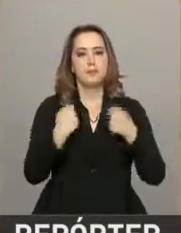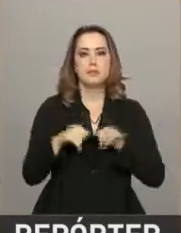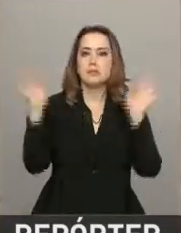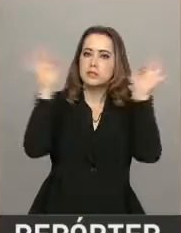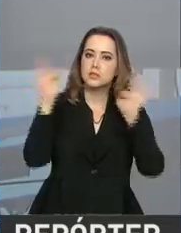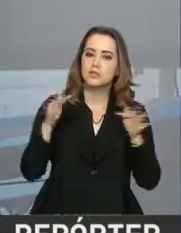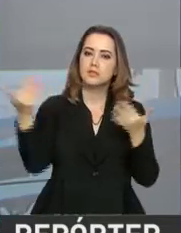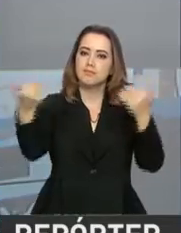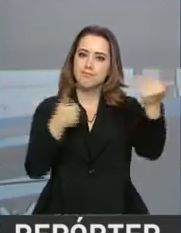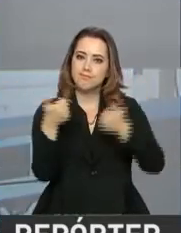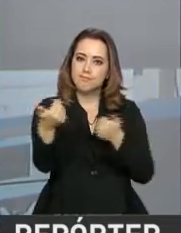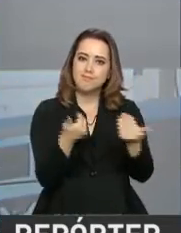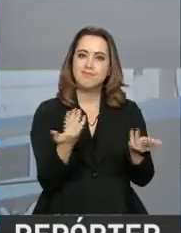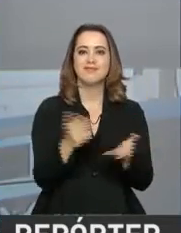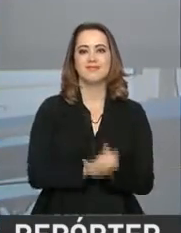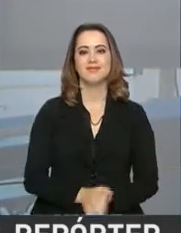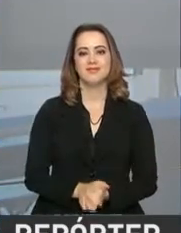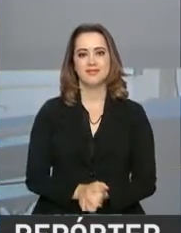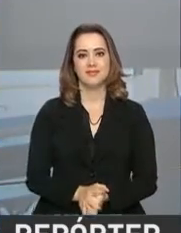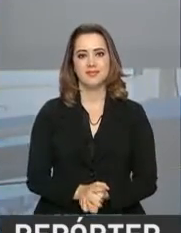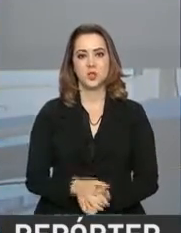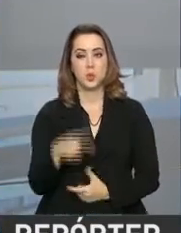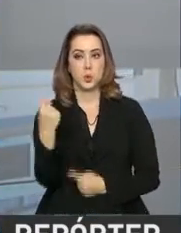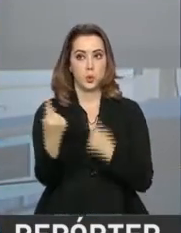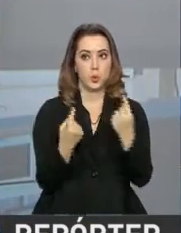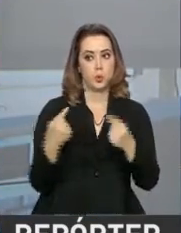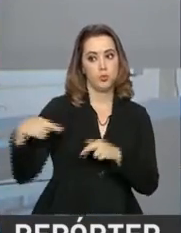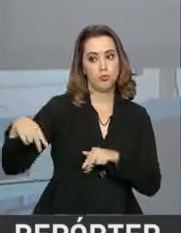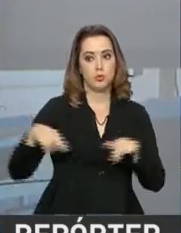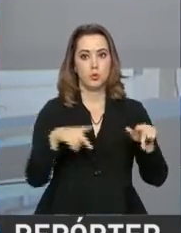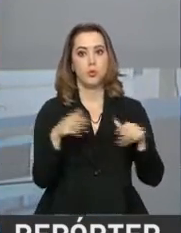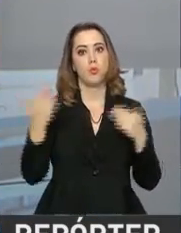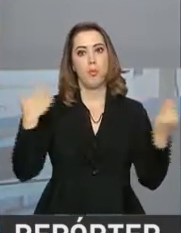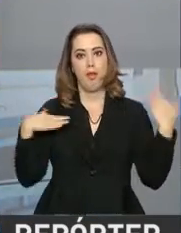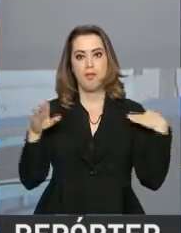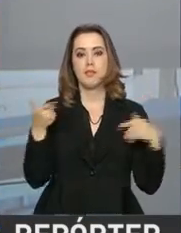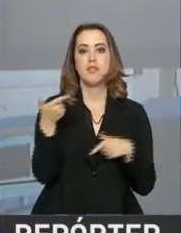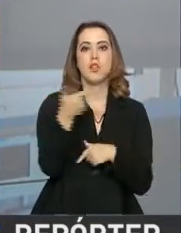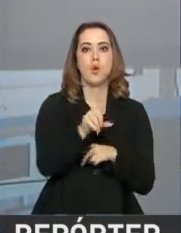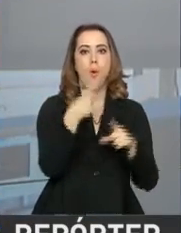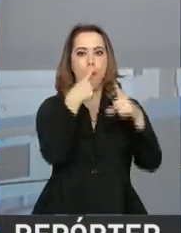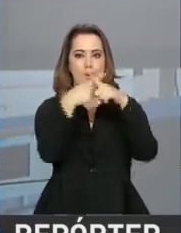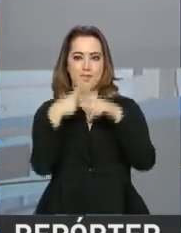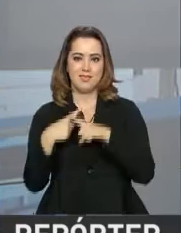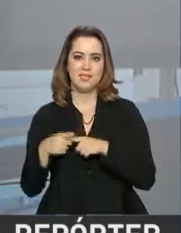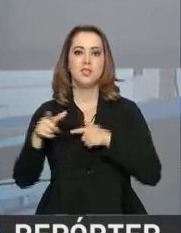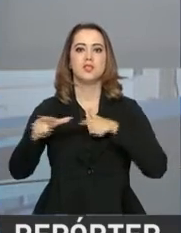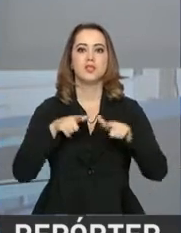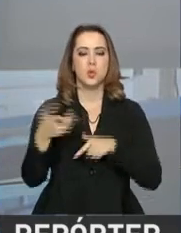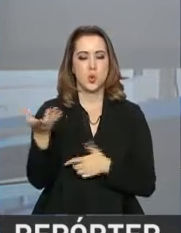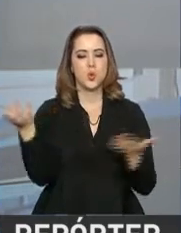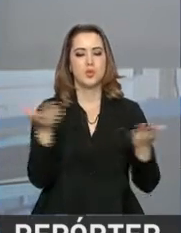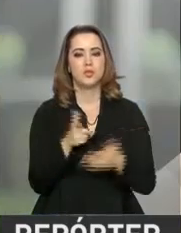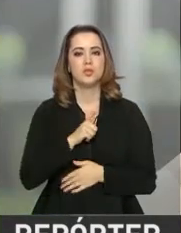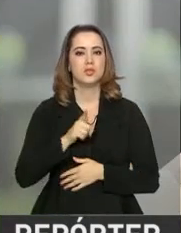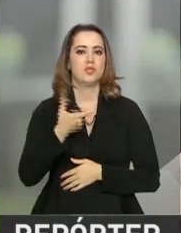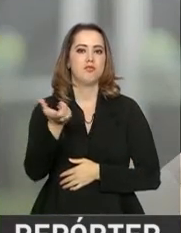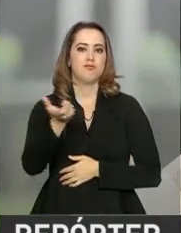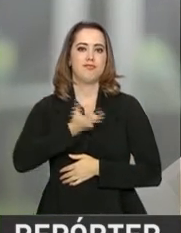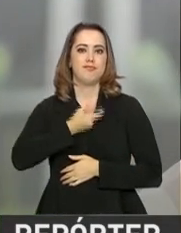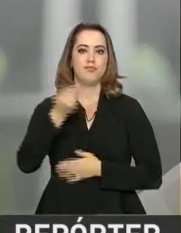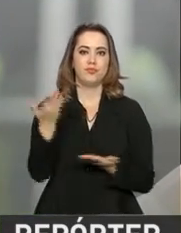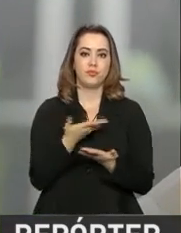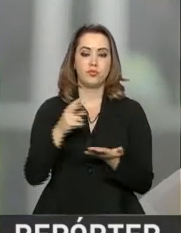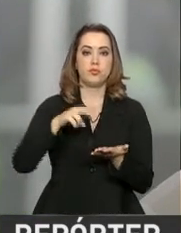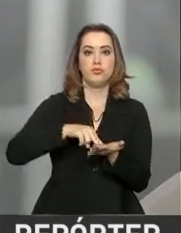pessoal está trazendo. E enquanto uns passeiam, outros competem. E o dia hoje foi de medalhas para o Brasil. Agora à tarde, o